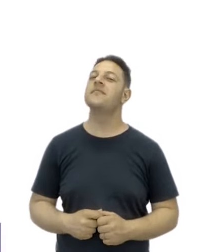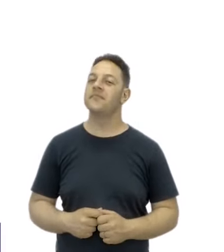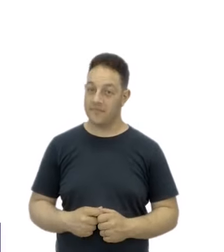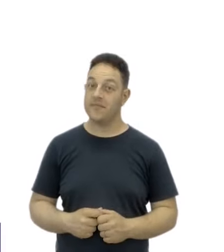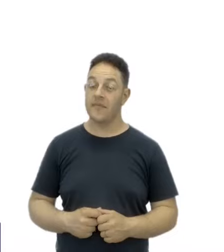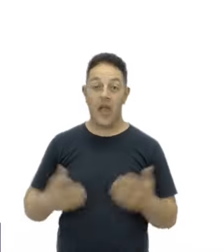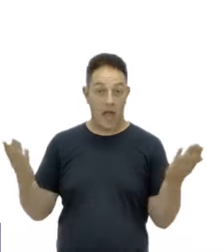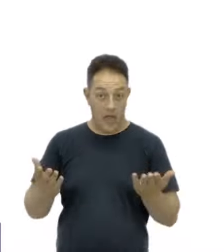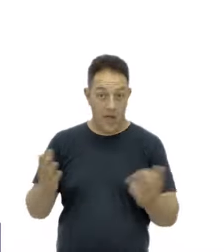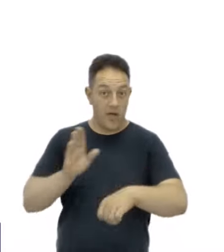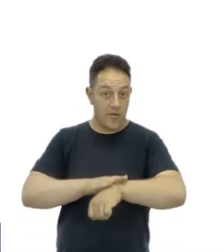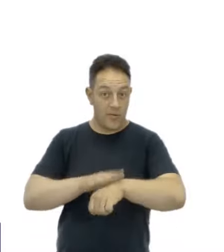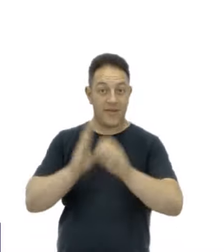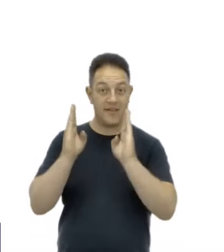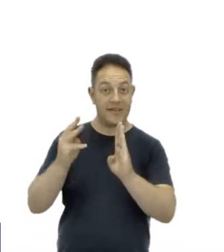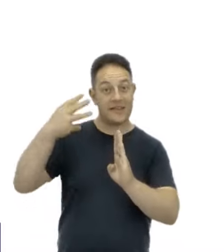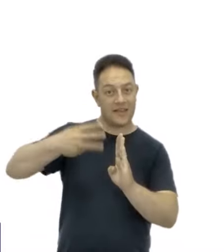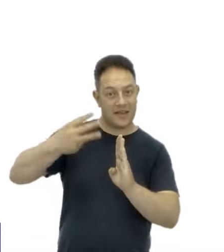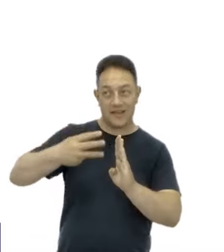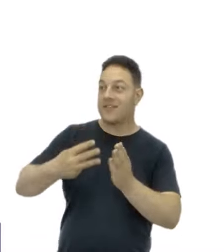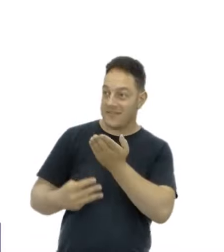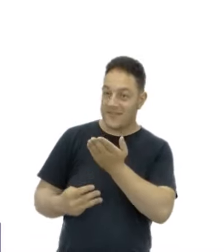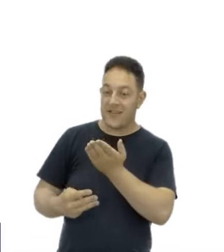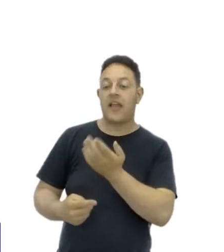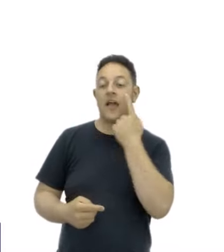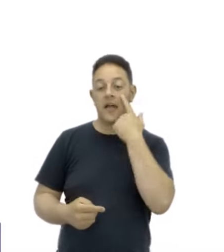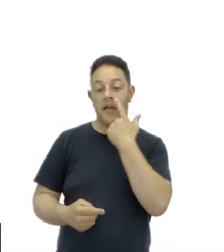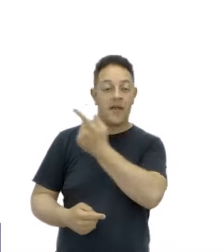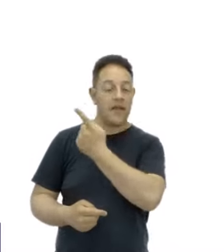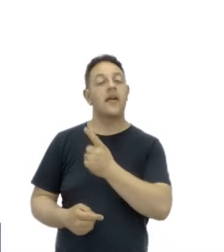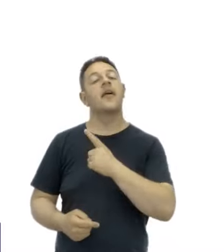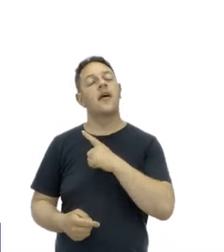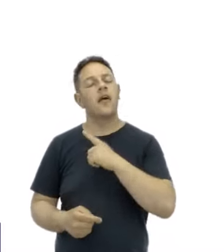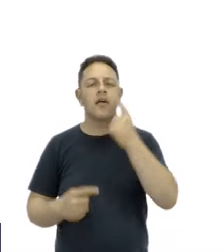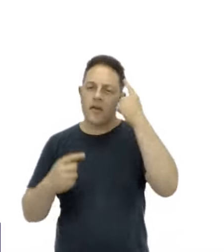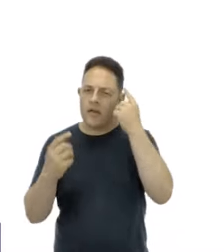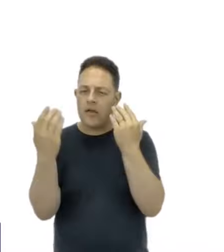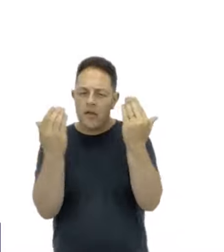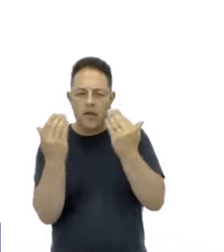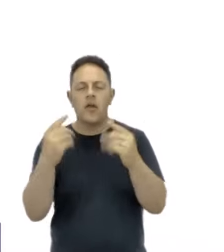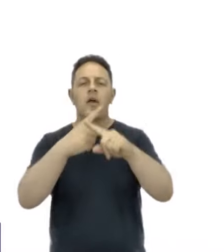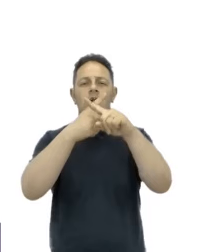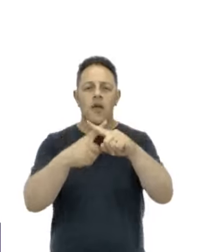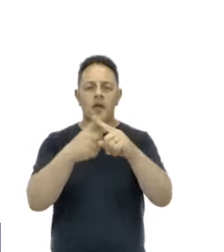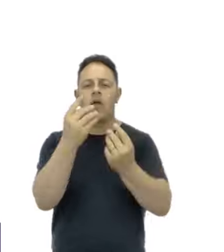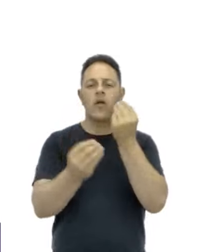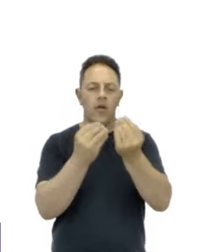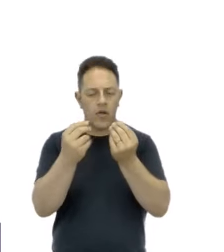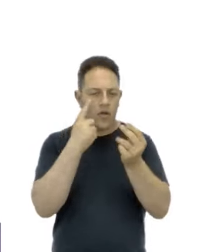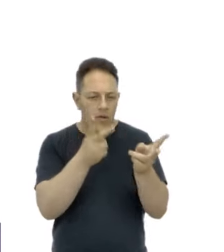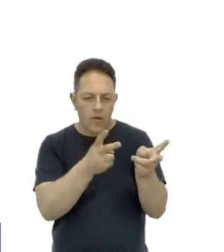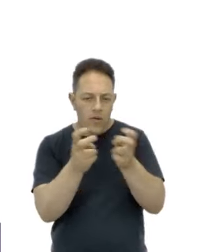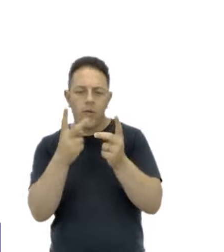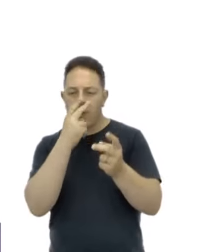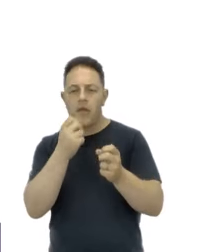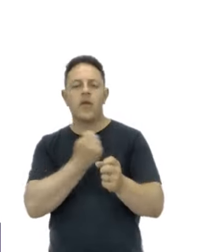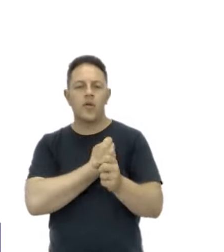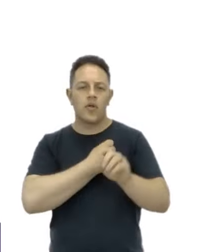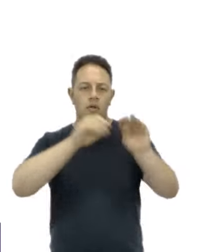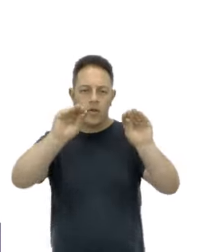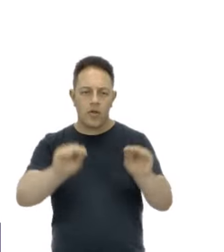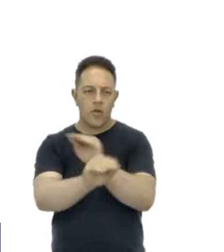Então, agora é o nosso terceiro momento, né, Inês? Aqui nós vamos analisar o campo multiplicativo, né, observando a mudança do